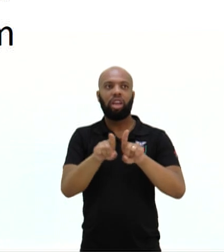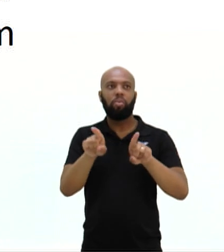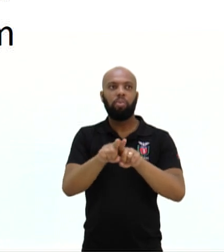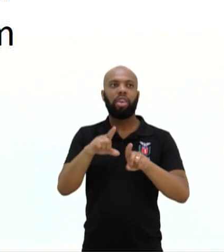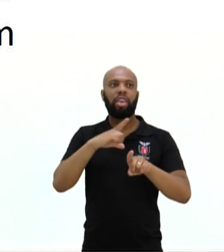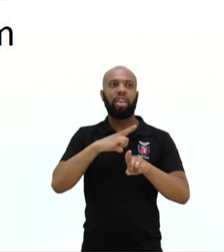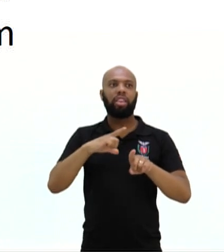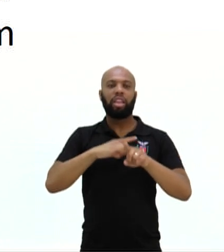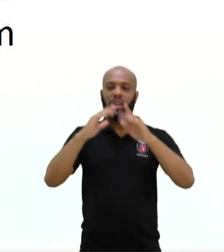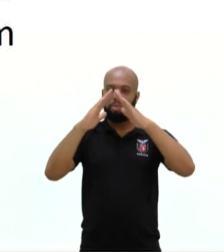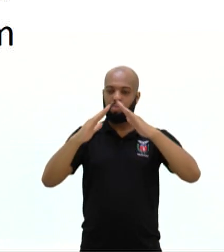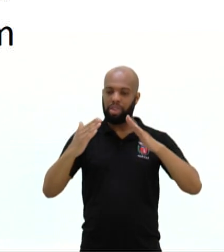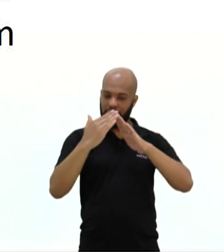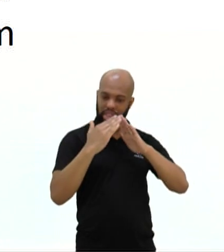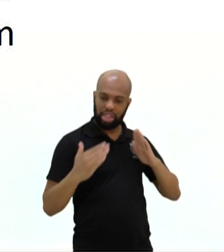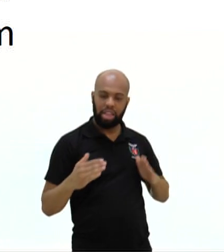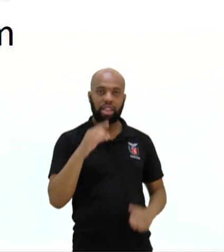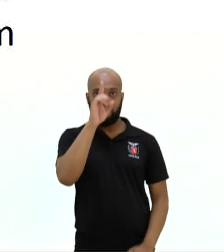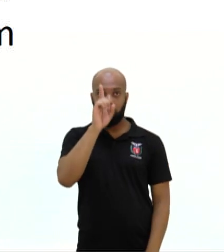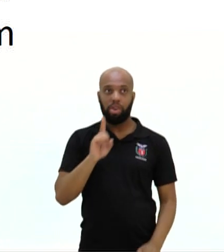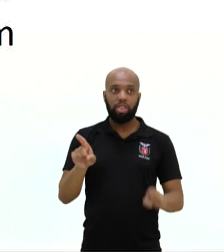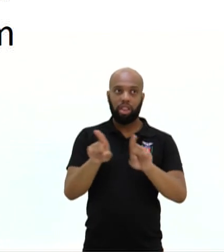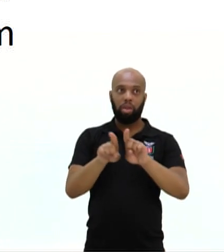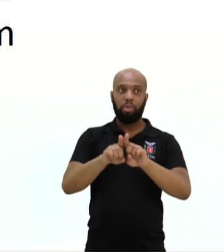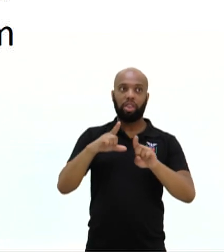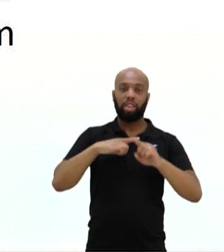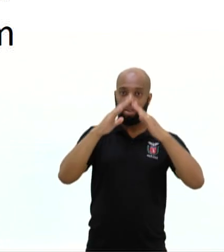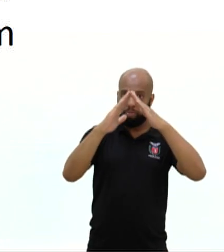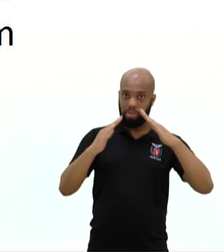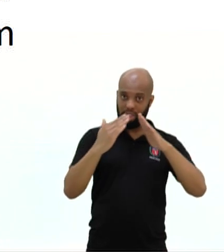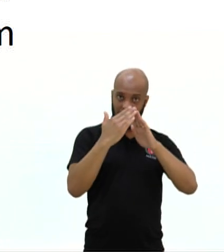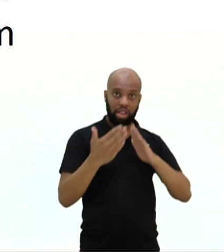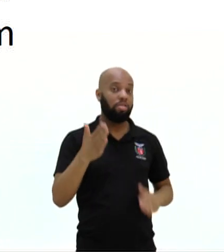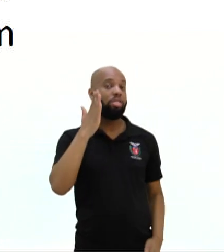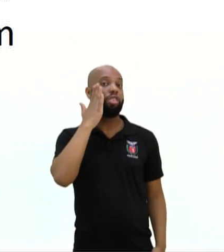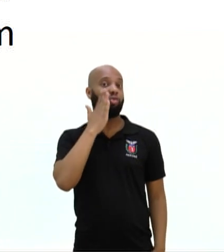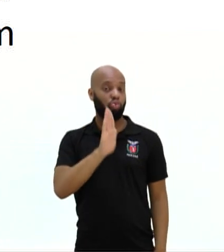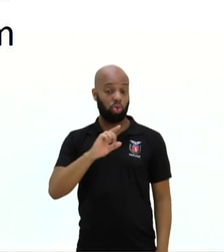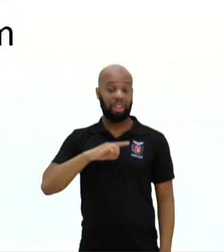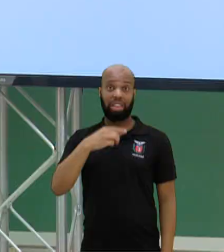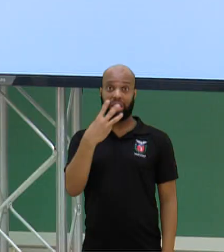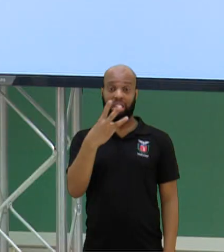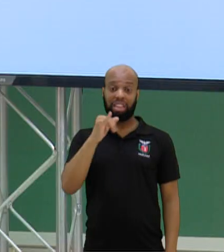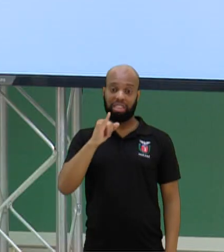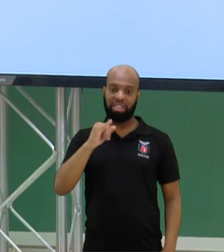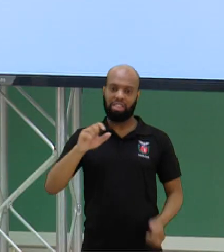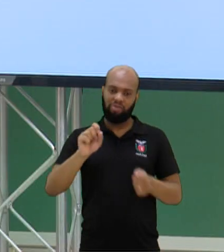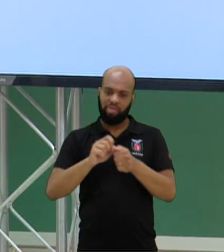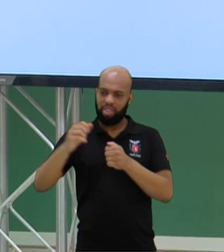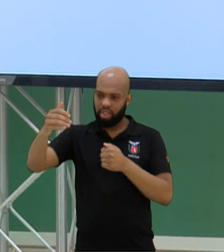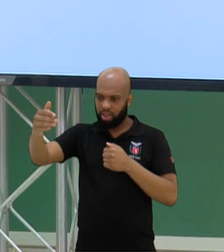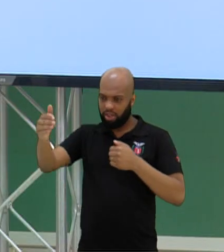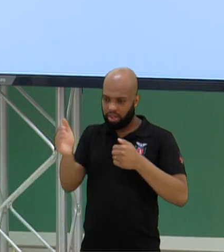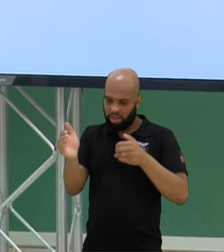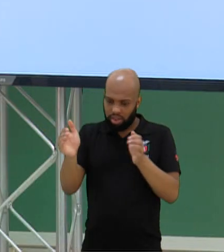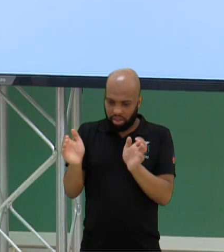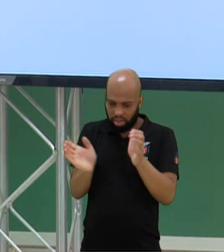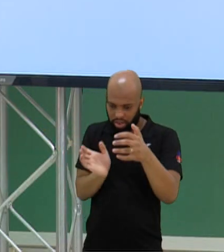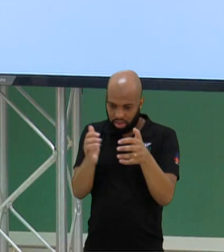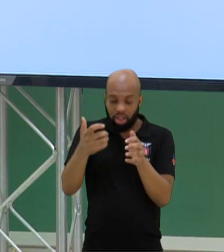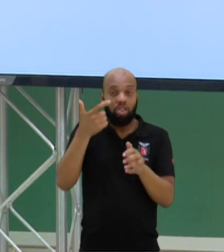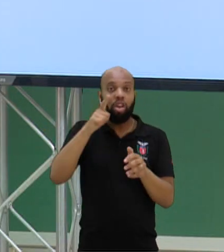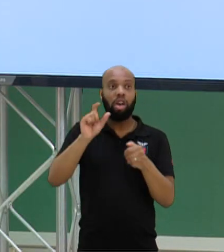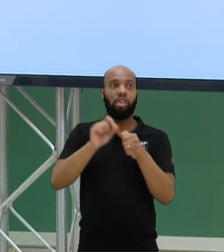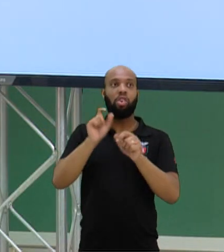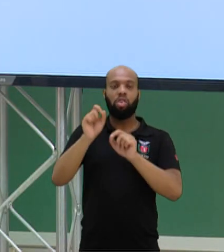pirâmide amarelinho e um azulzinho. São 3 aqui, certo? Eu encaixando eles, eu consigo montar esse prisma triangular,